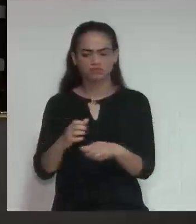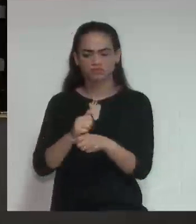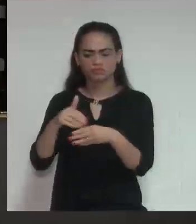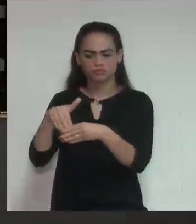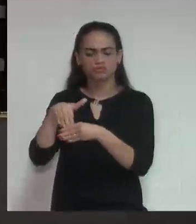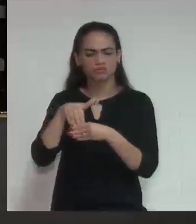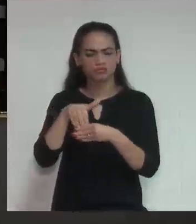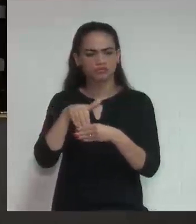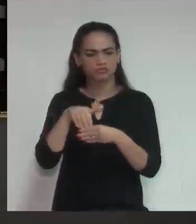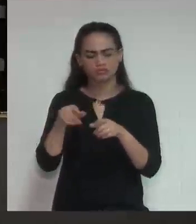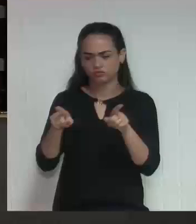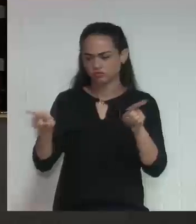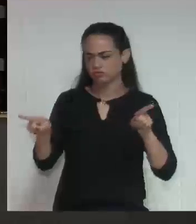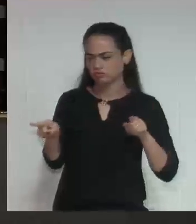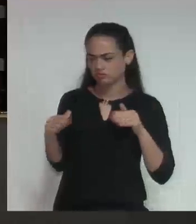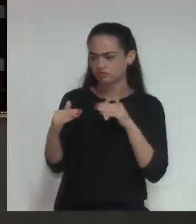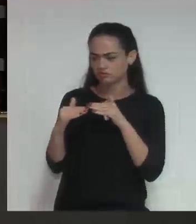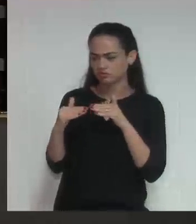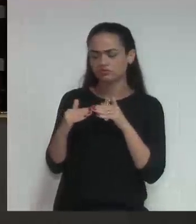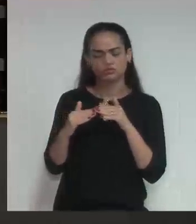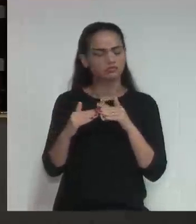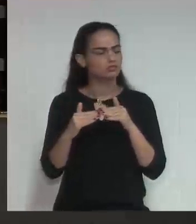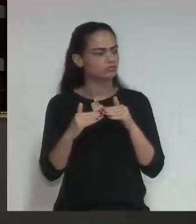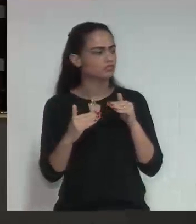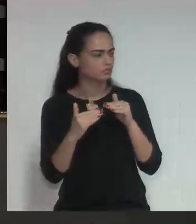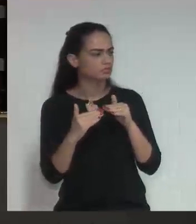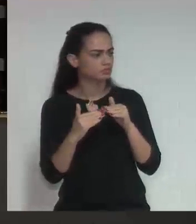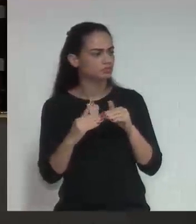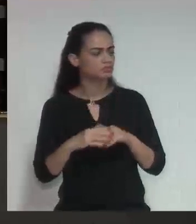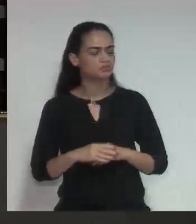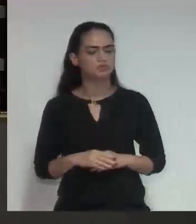sob apreciação do plenário. Foi aprovado.